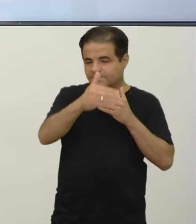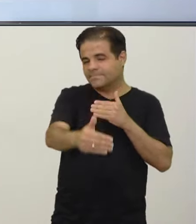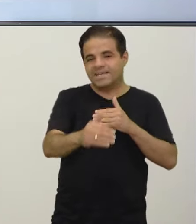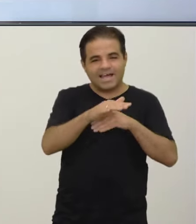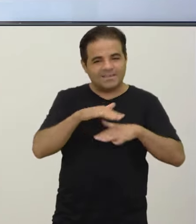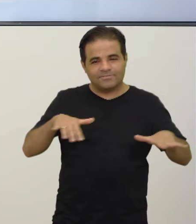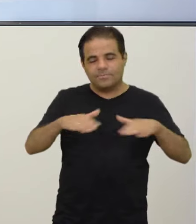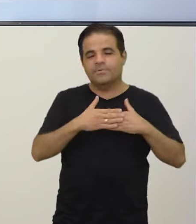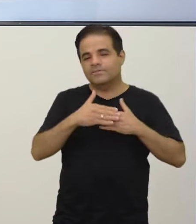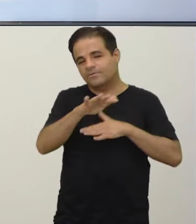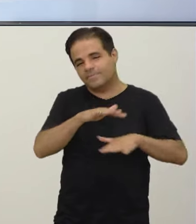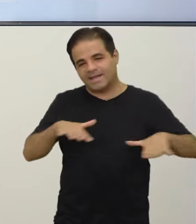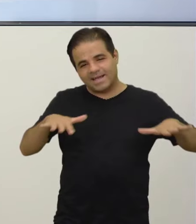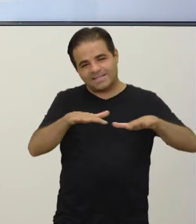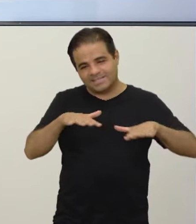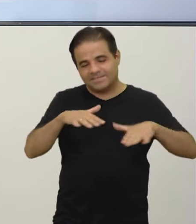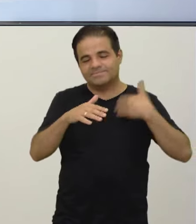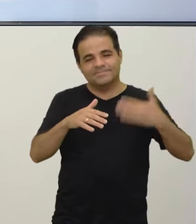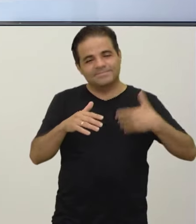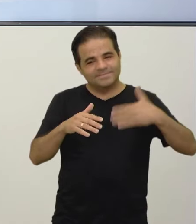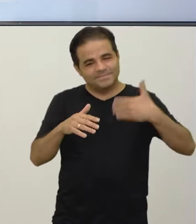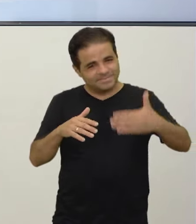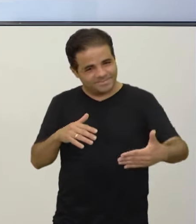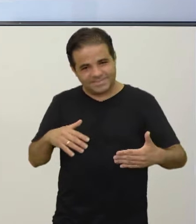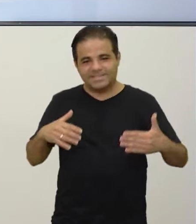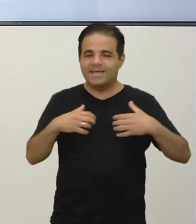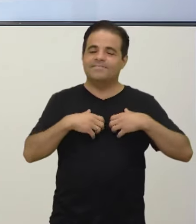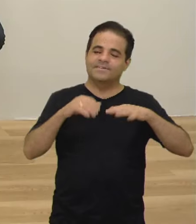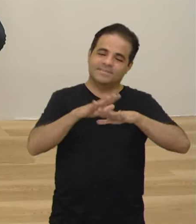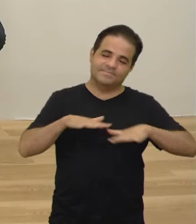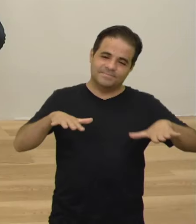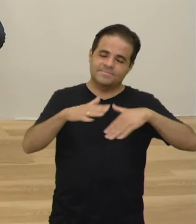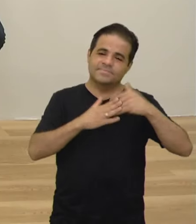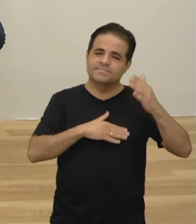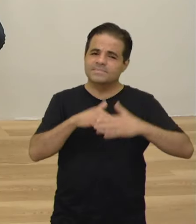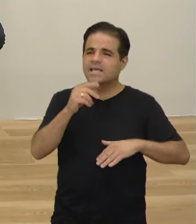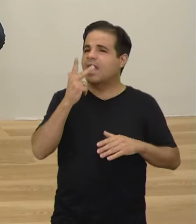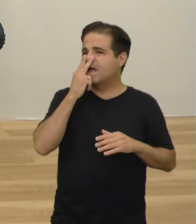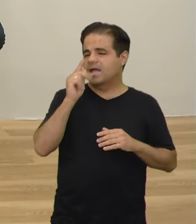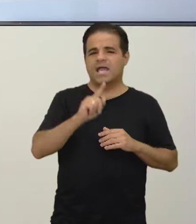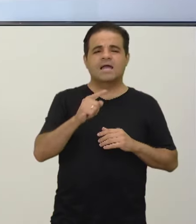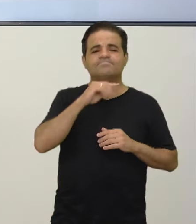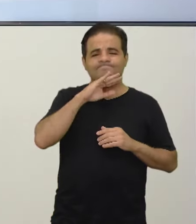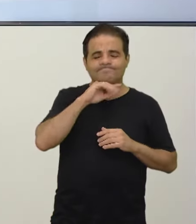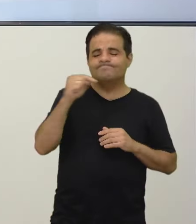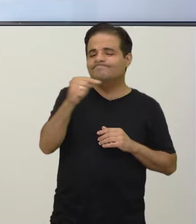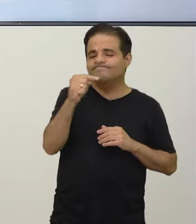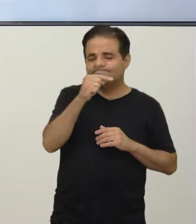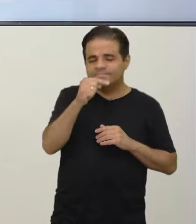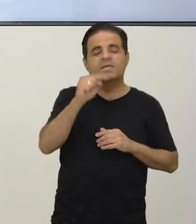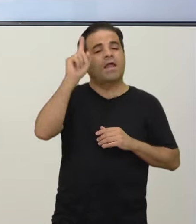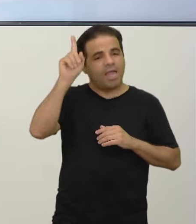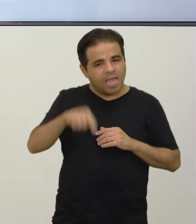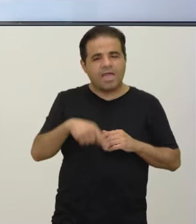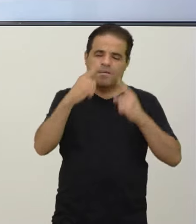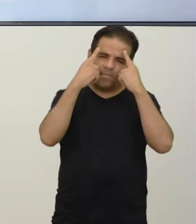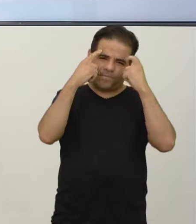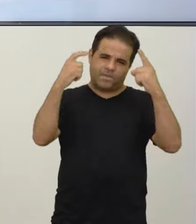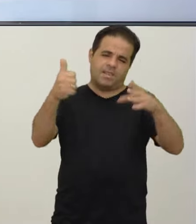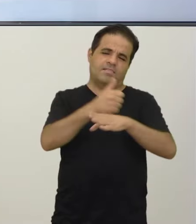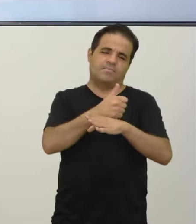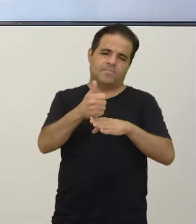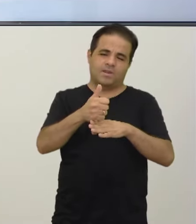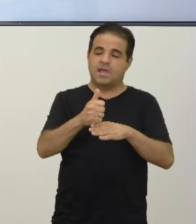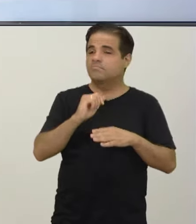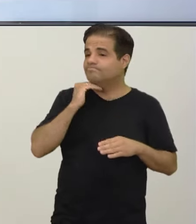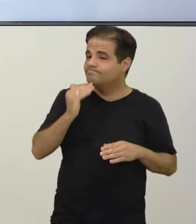são, por exemplo, homossexuais, elas são espalhafatosas e, isso é algo negativo, isso é um tipo de violência moral. Você está contando